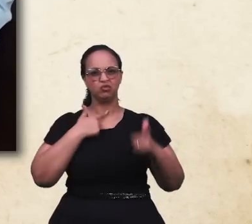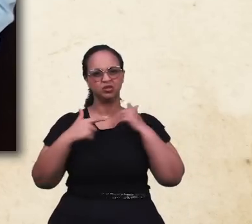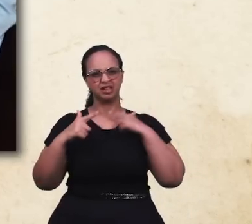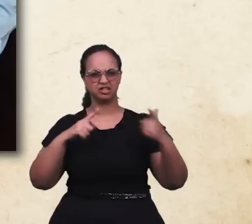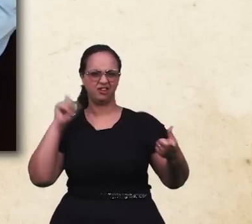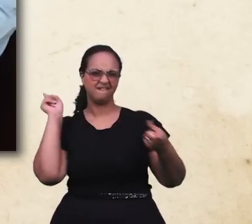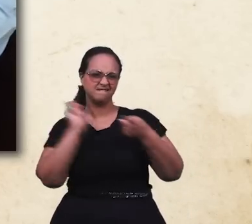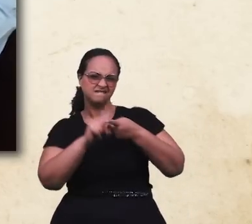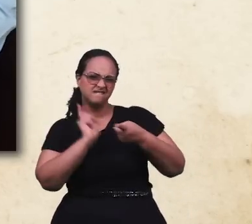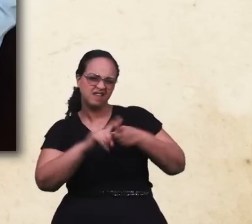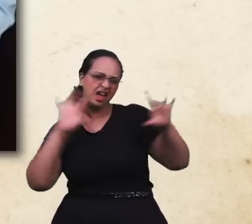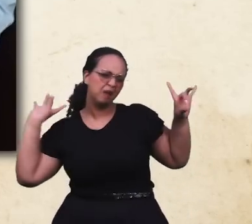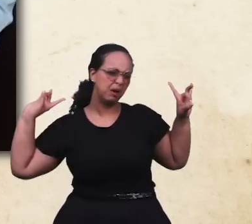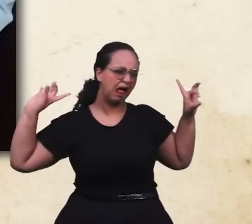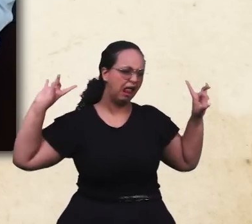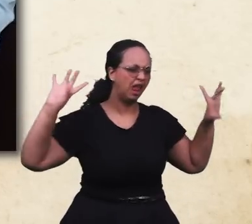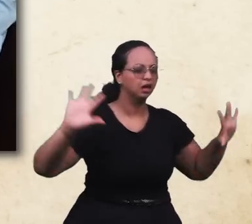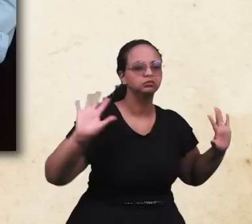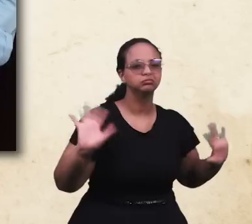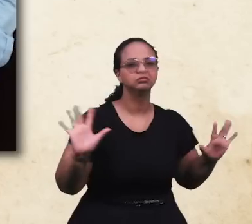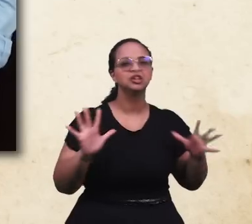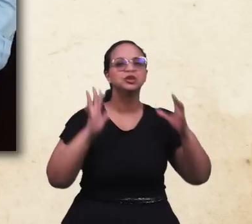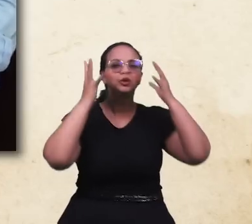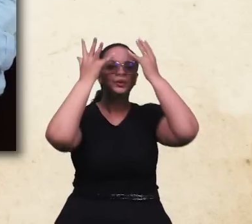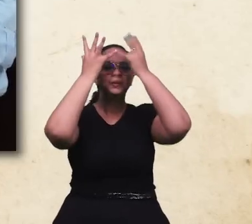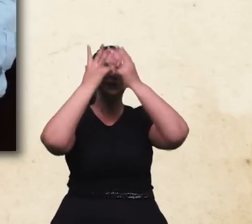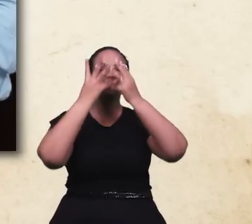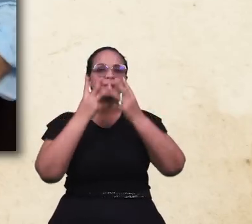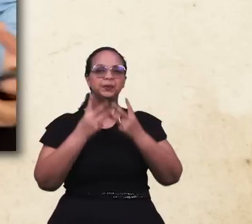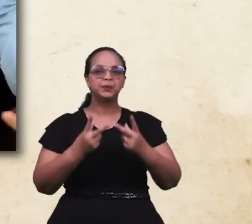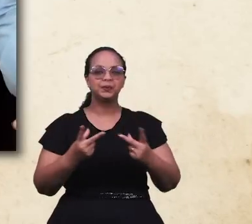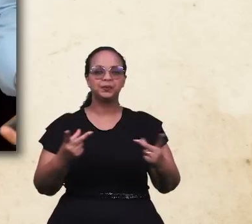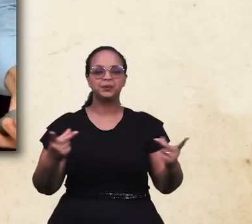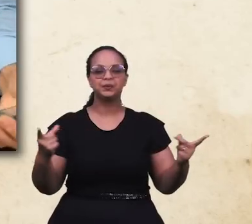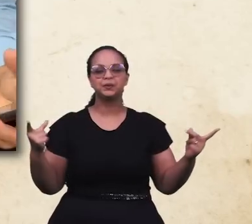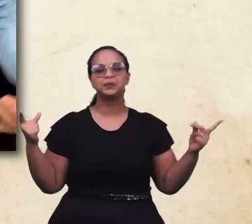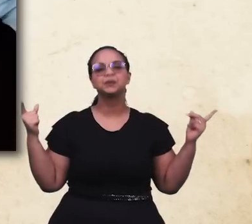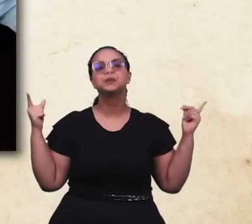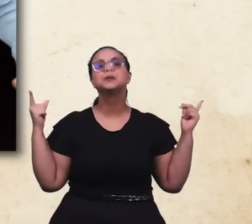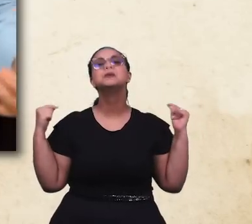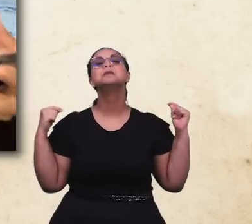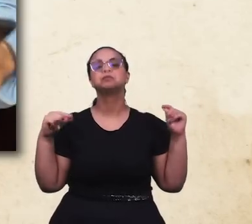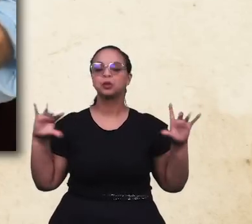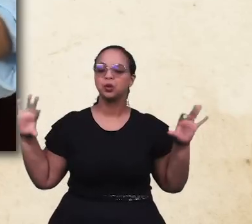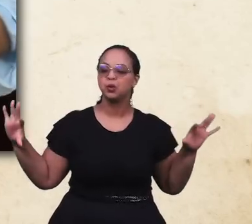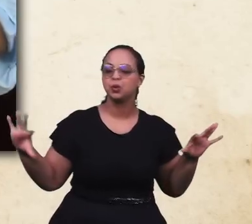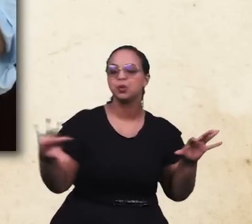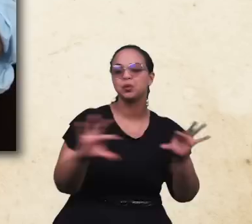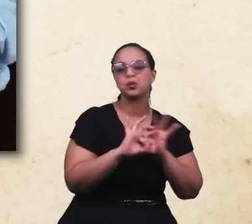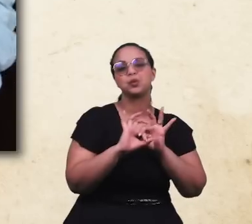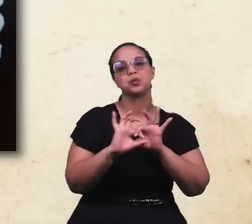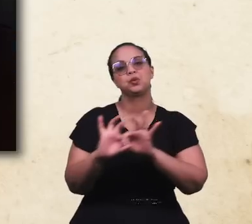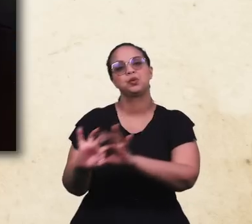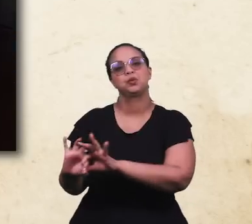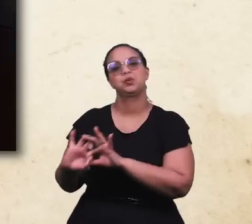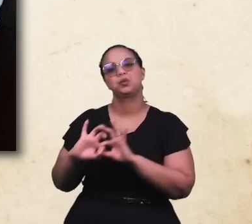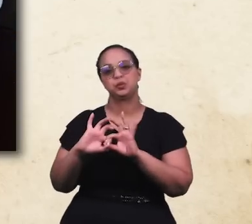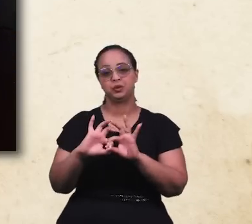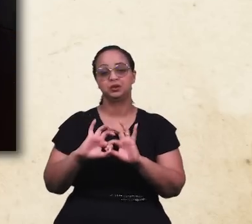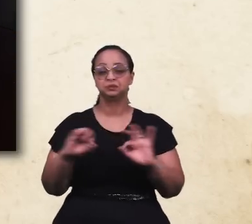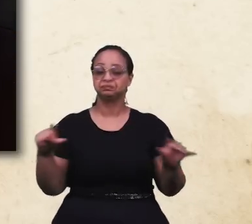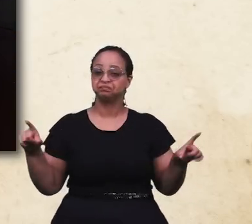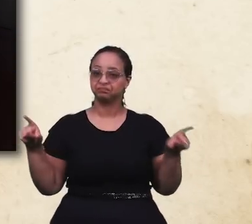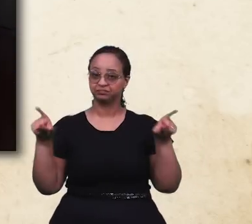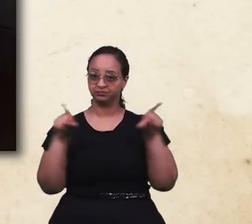de vingança, o furor, ela aplaca a ira, ela une as pessoas, né?